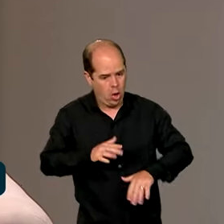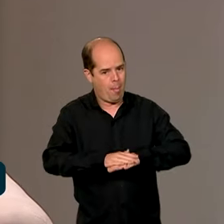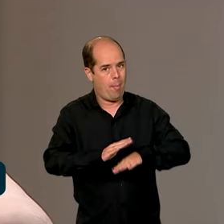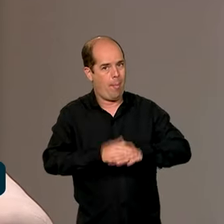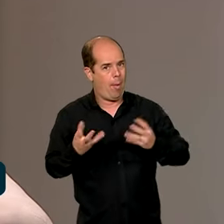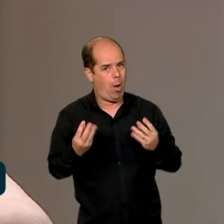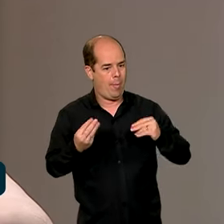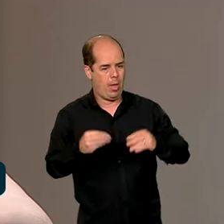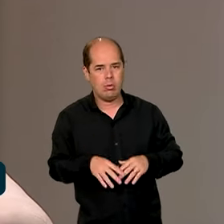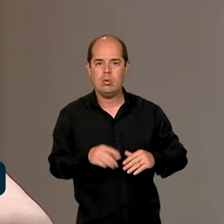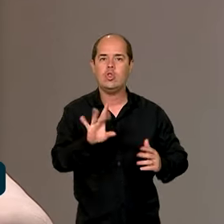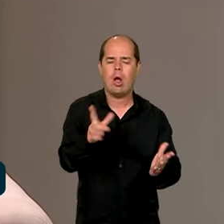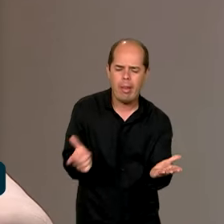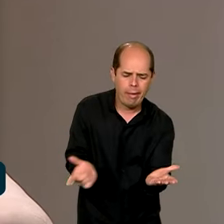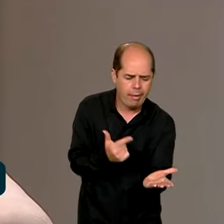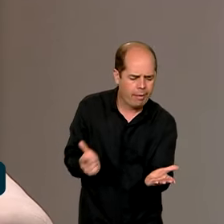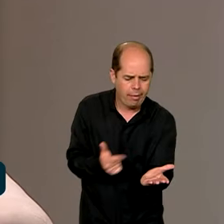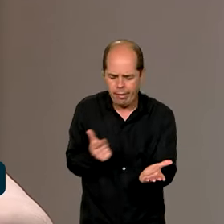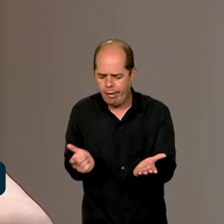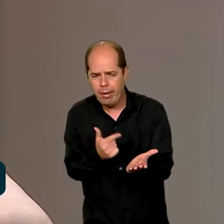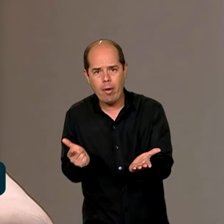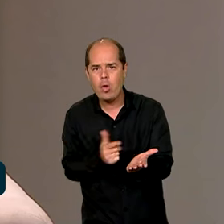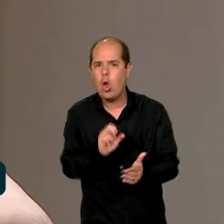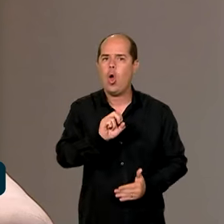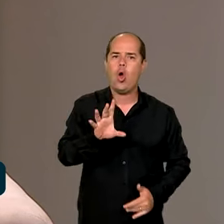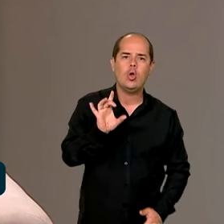de livro, não basta só ficar vendo